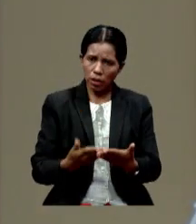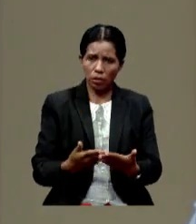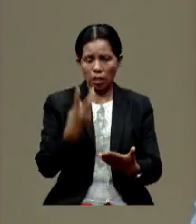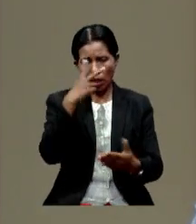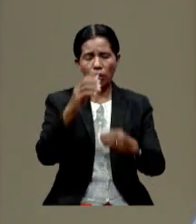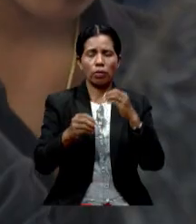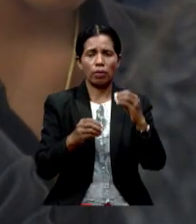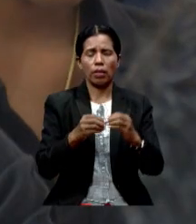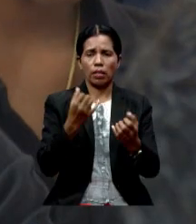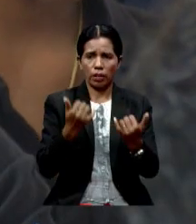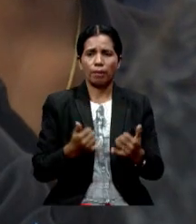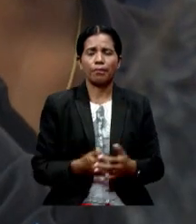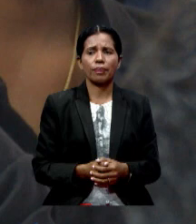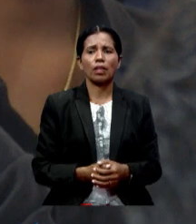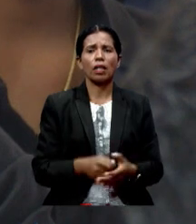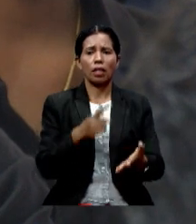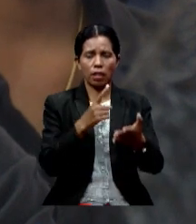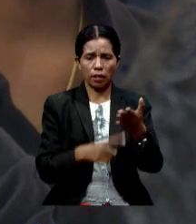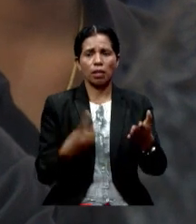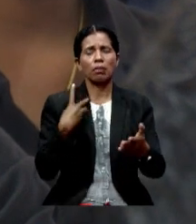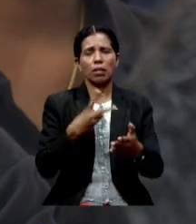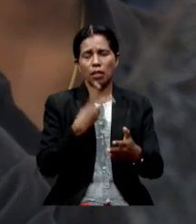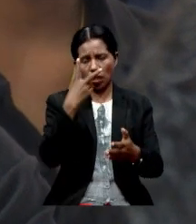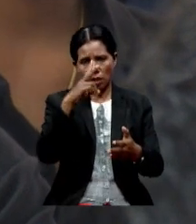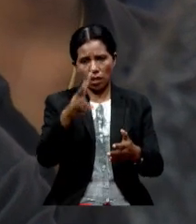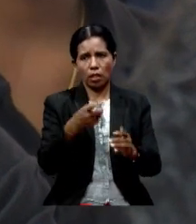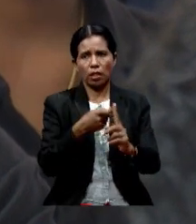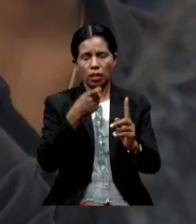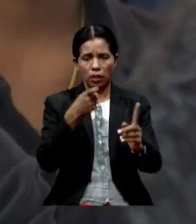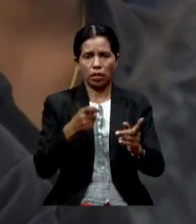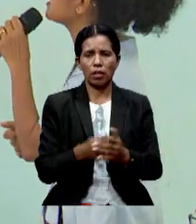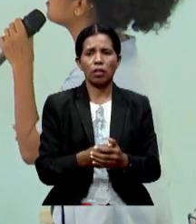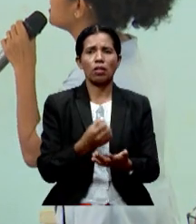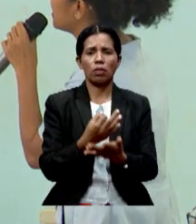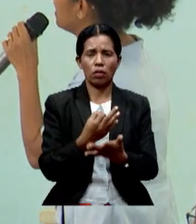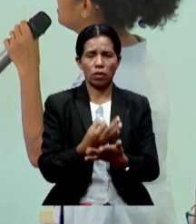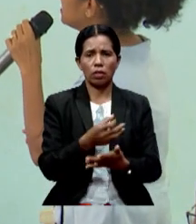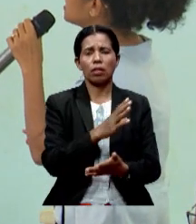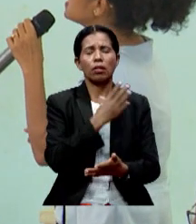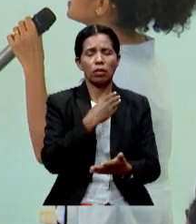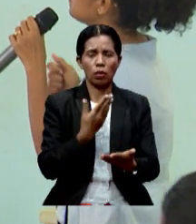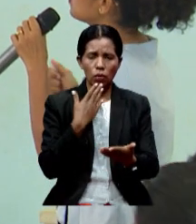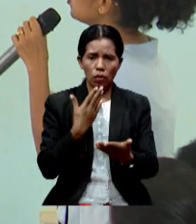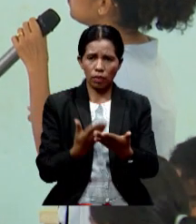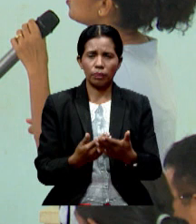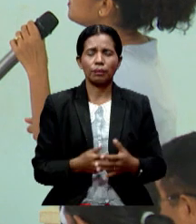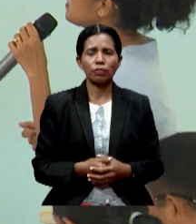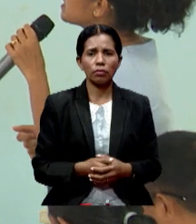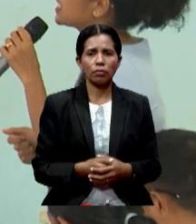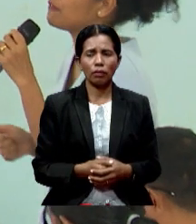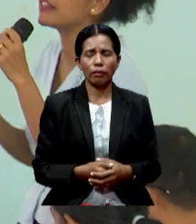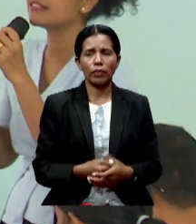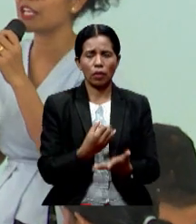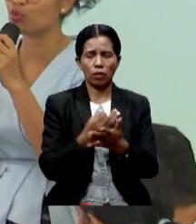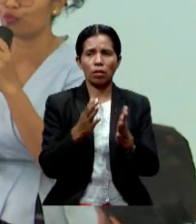ne. Sem uma alternativa, primeiro uma boa despesa desse necessário sia. Cancela projeto bom de mesmo